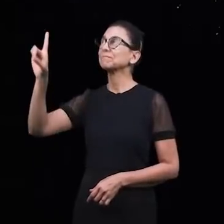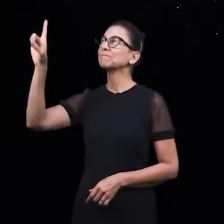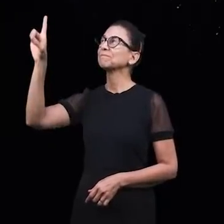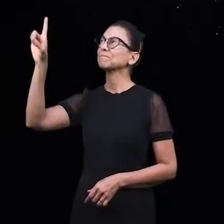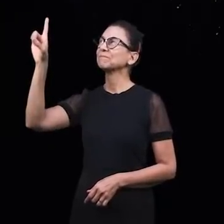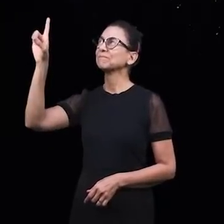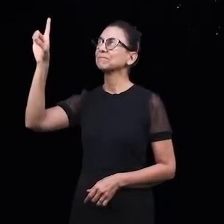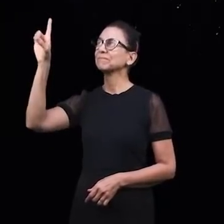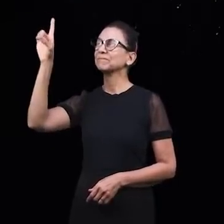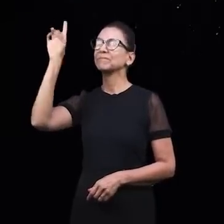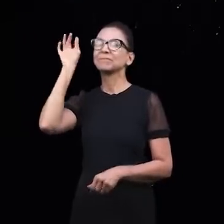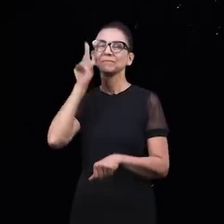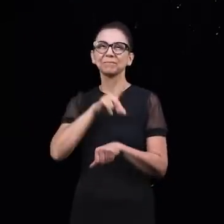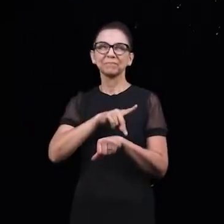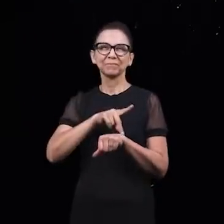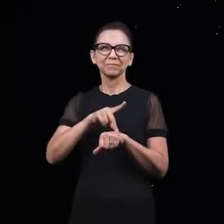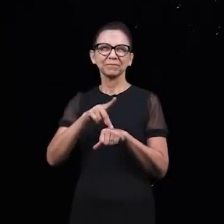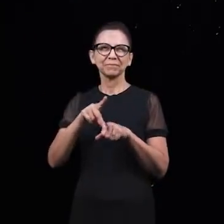de